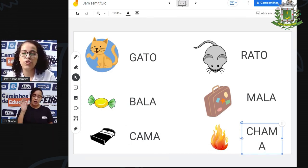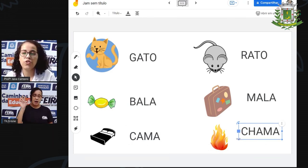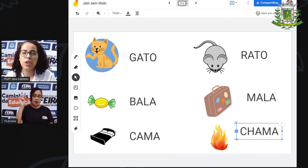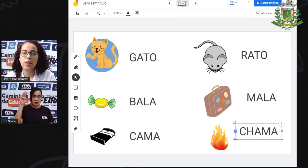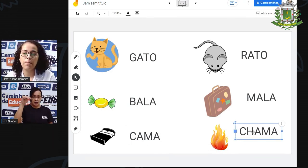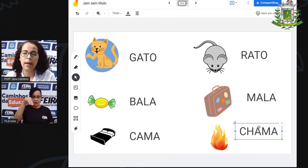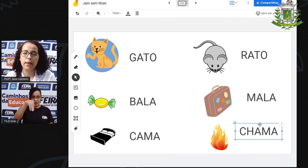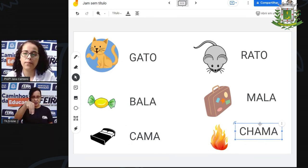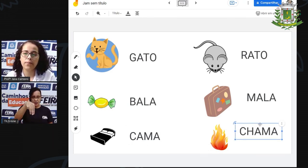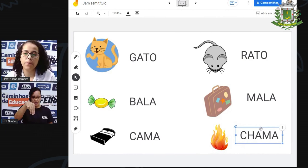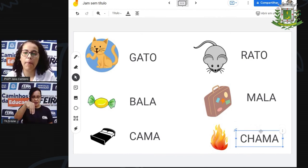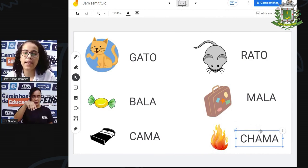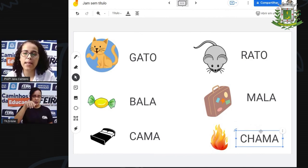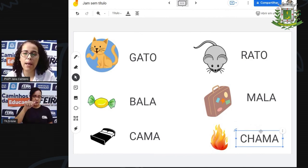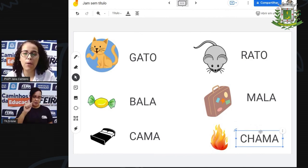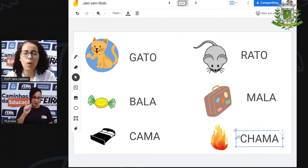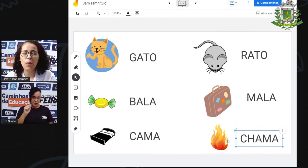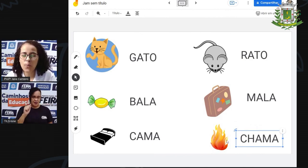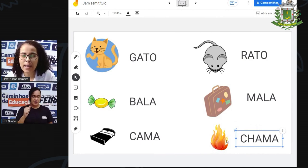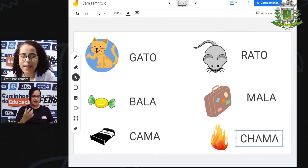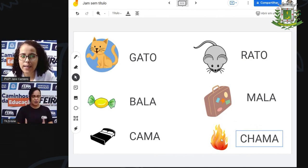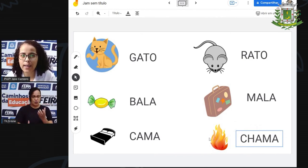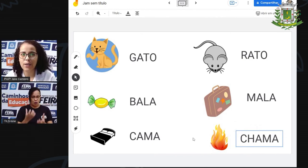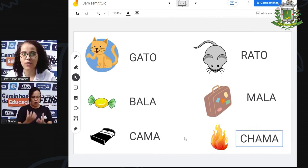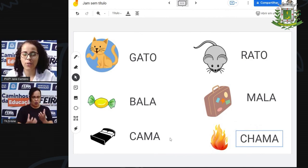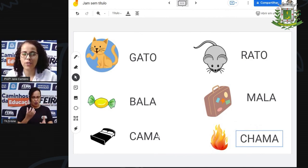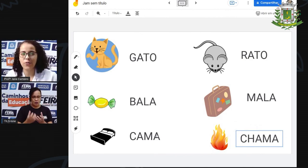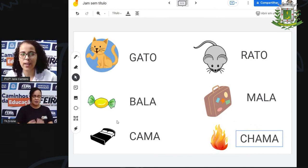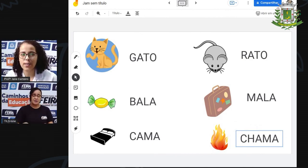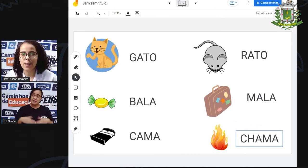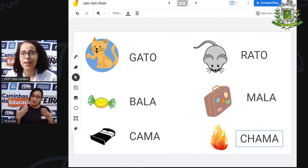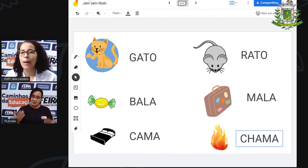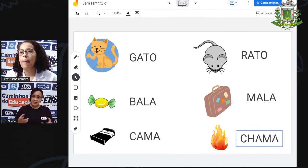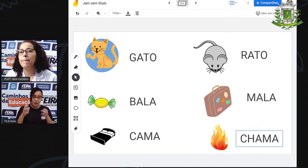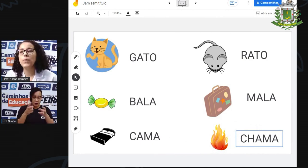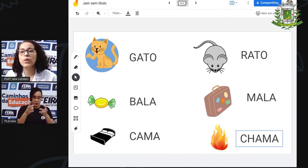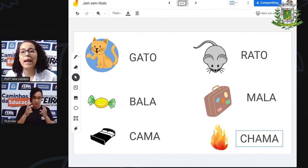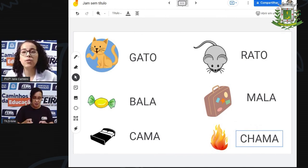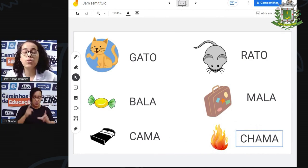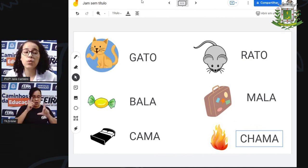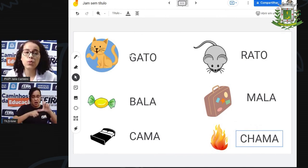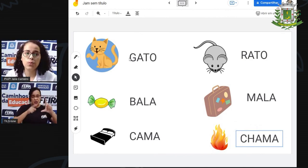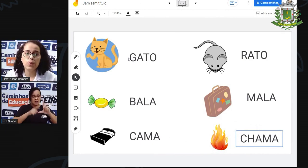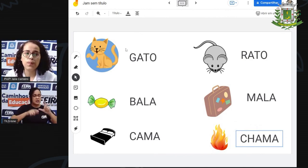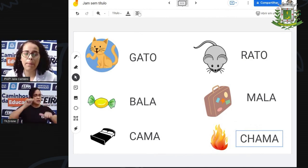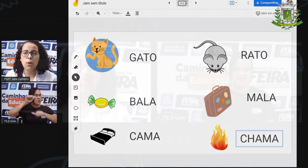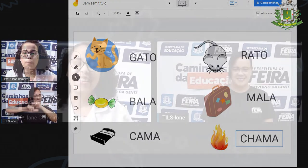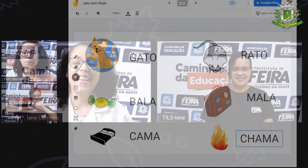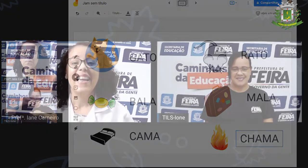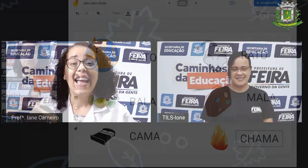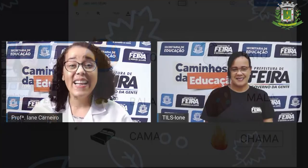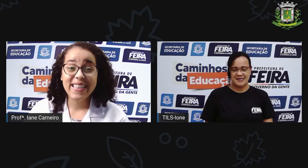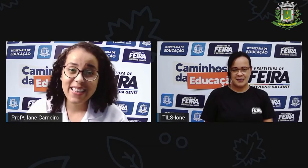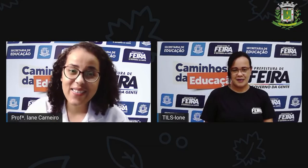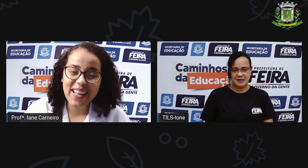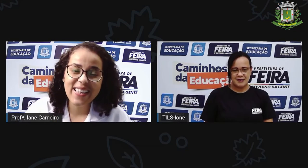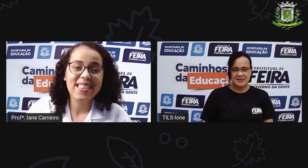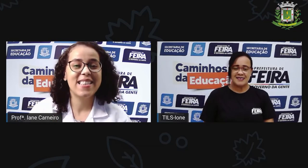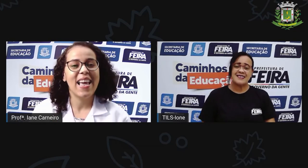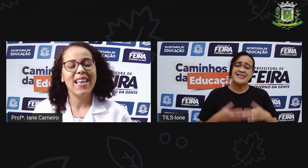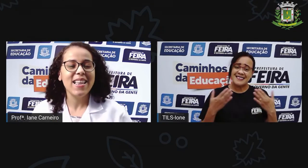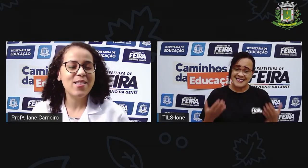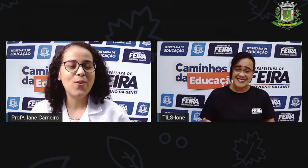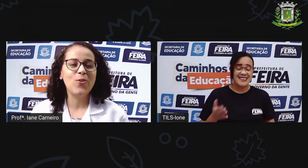Chama Percebem Percebem Com uma letrinha Faz toda a diferença Muda tudo Tá bom? Então